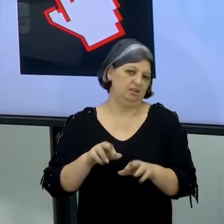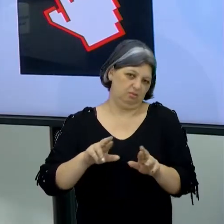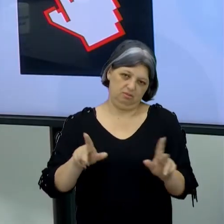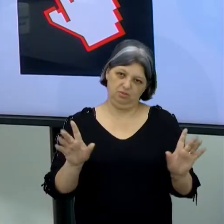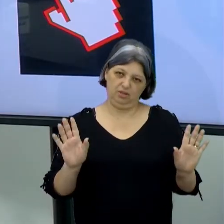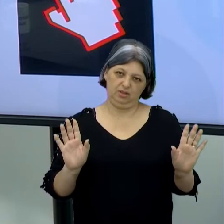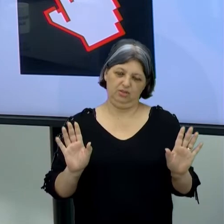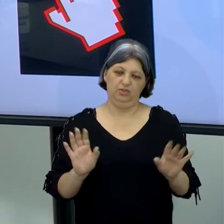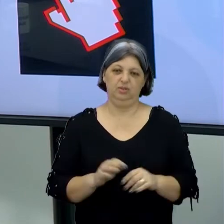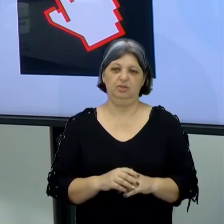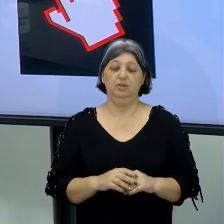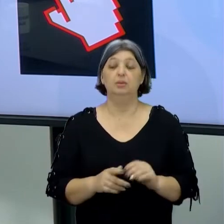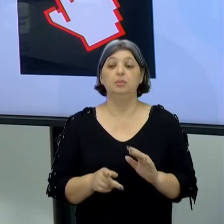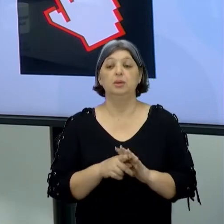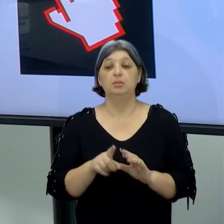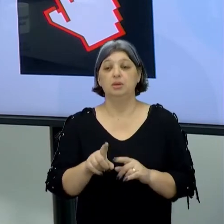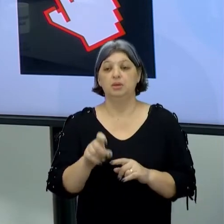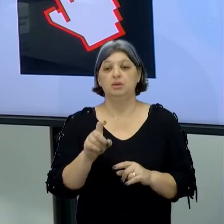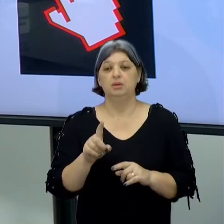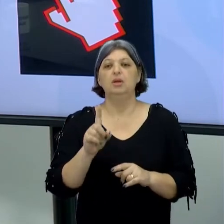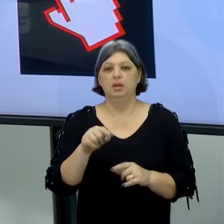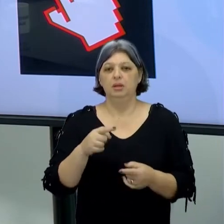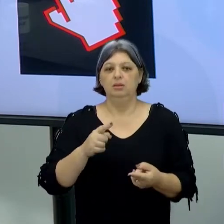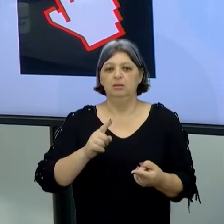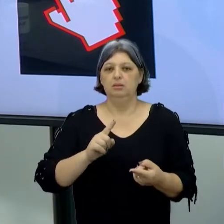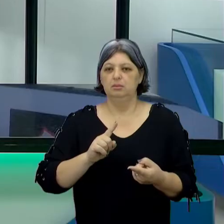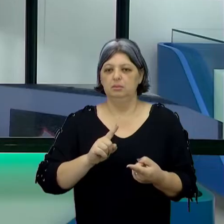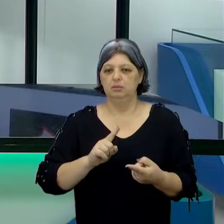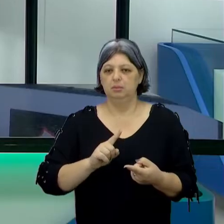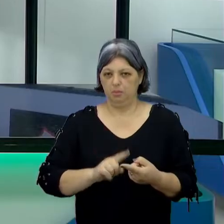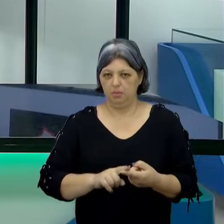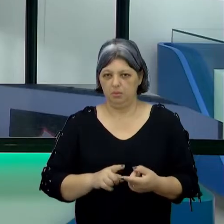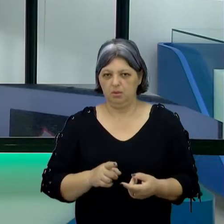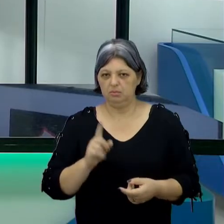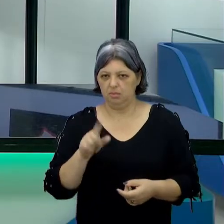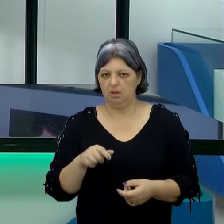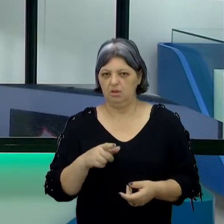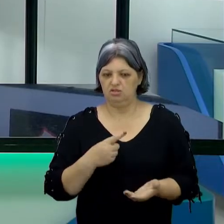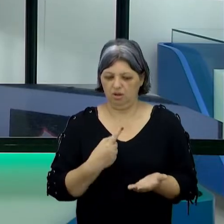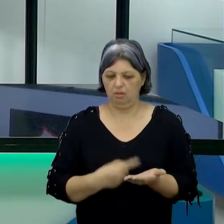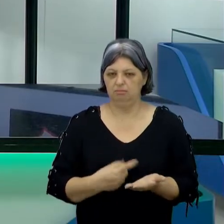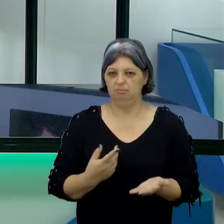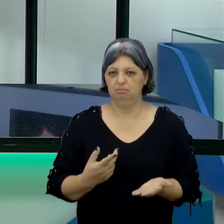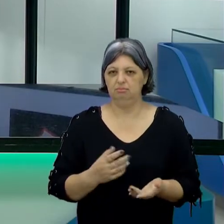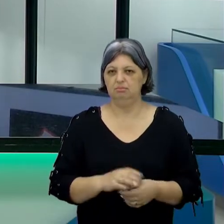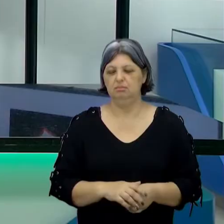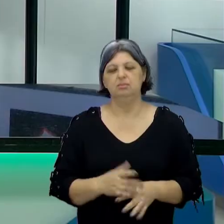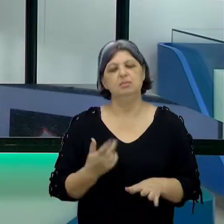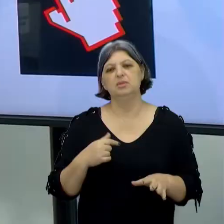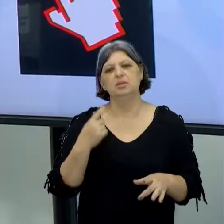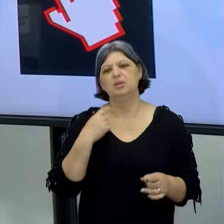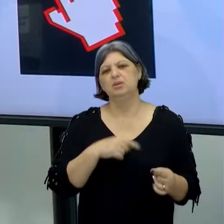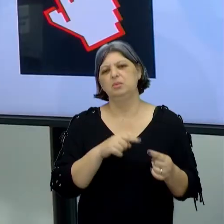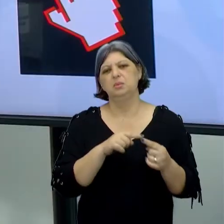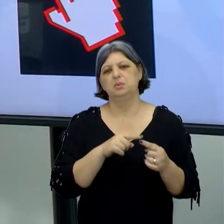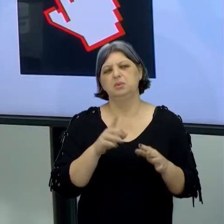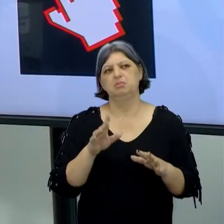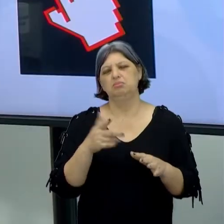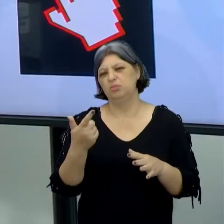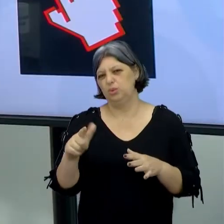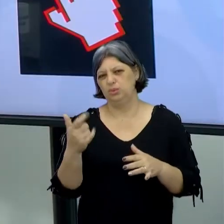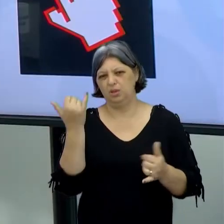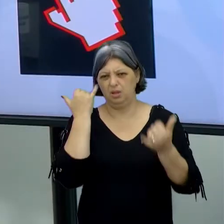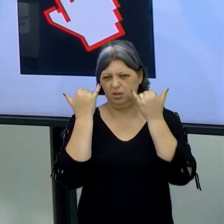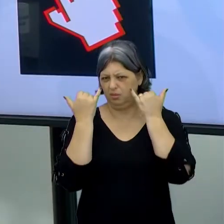humor. Tá. O clickbait é proposital. Pra ganhar clique. Não vou falar nem que o objetivo é de gerar desinformação, mas